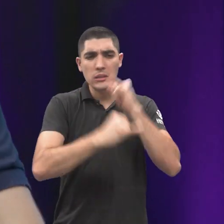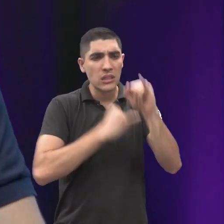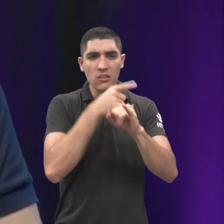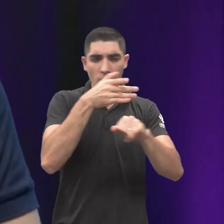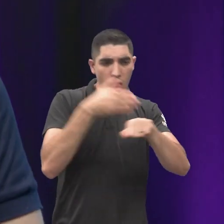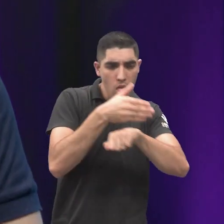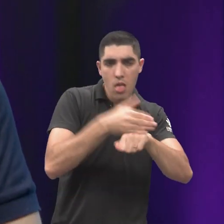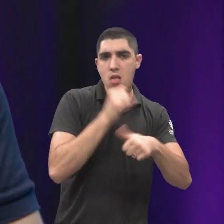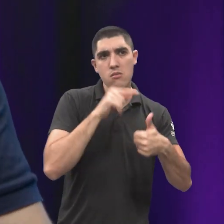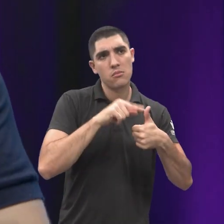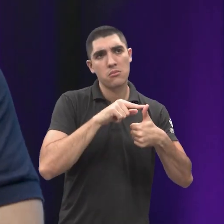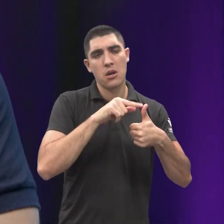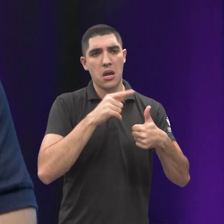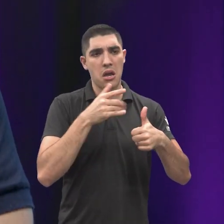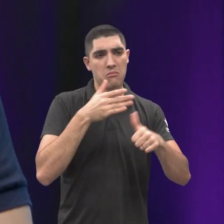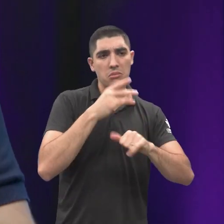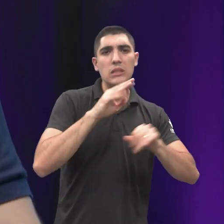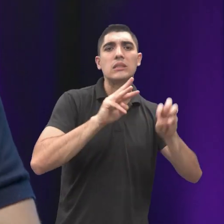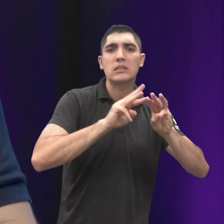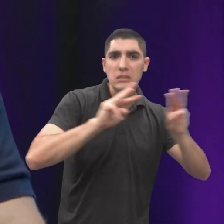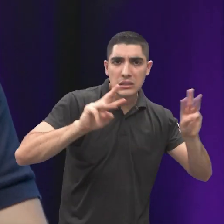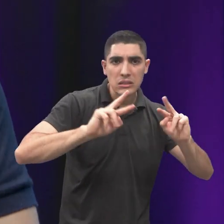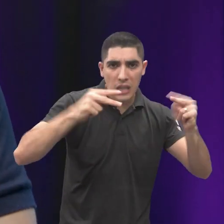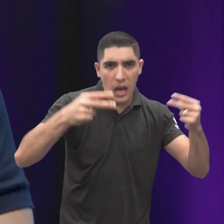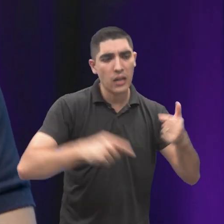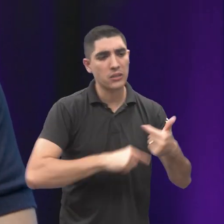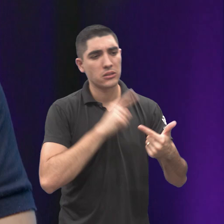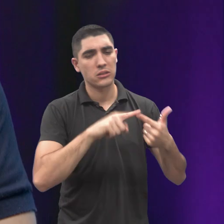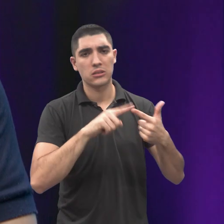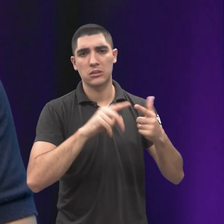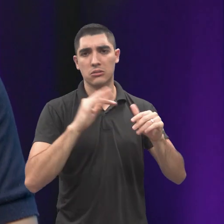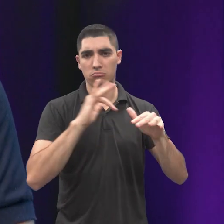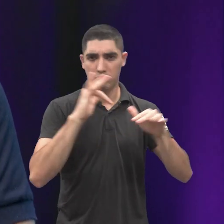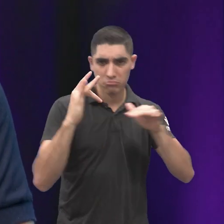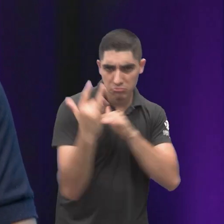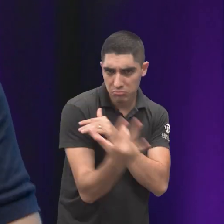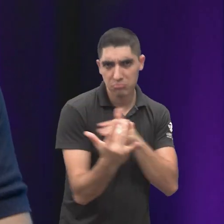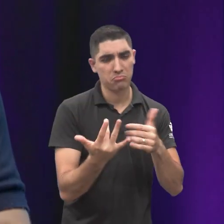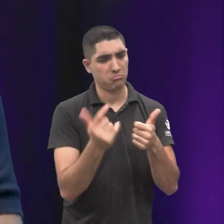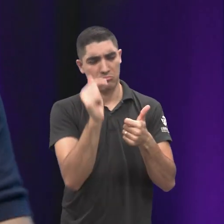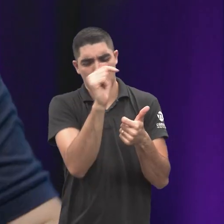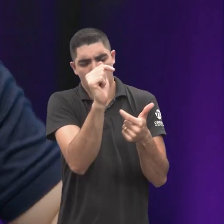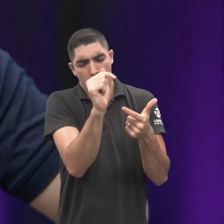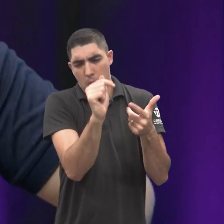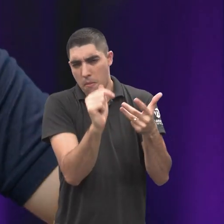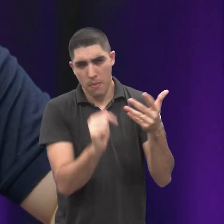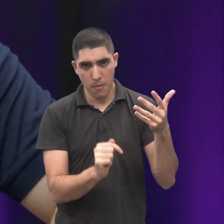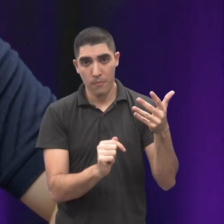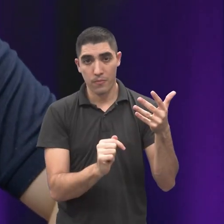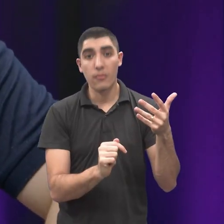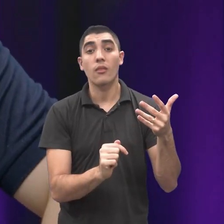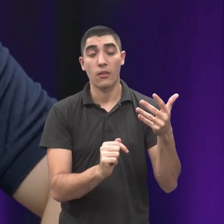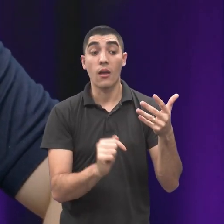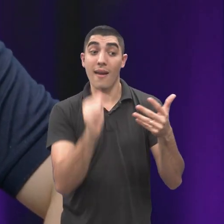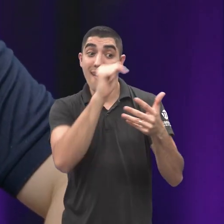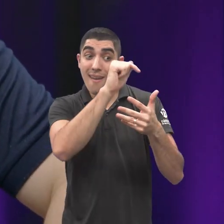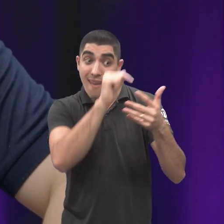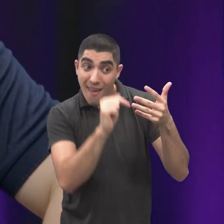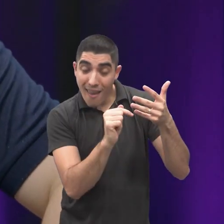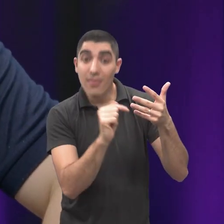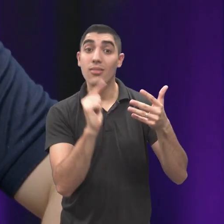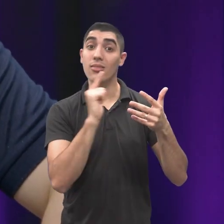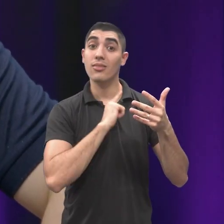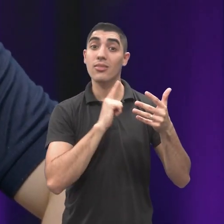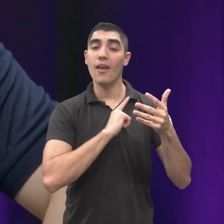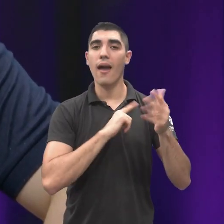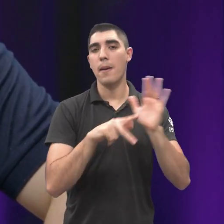social, nada mais são do que códigos, né, que vão estar ali na programação do site. São linhas de códigos ali, que tudo o que